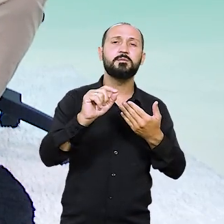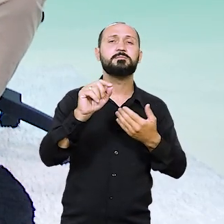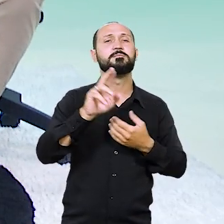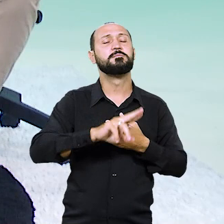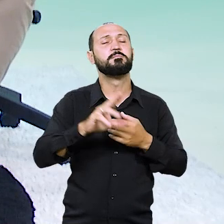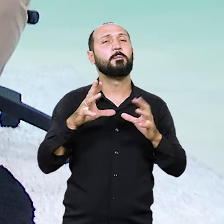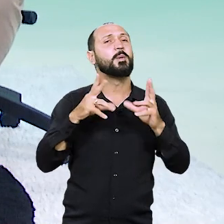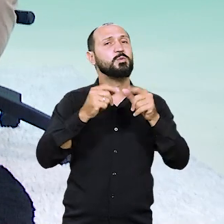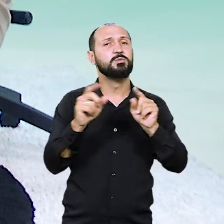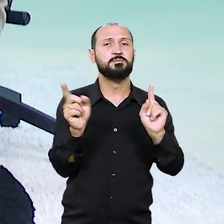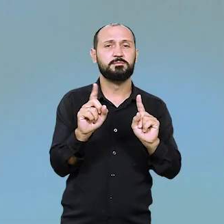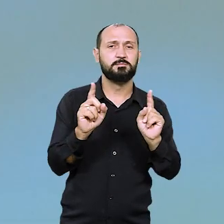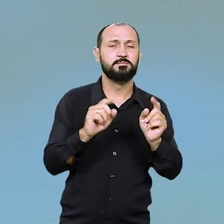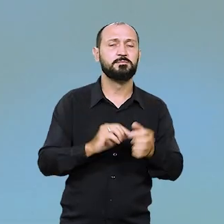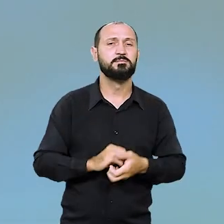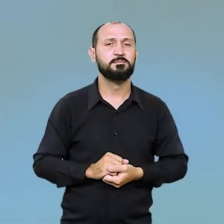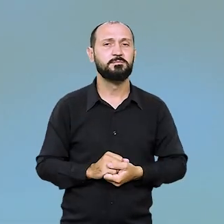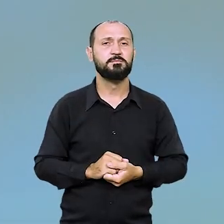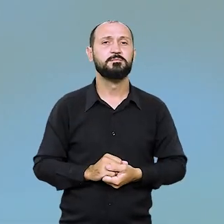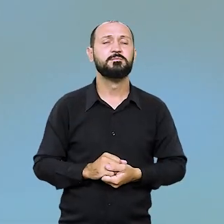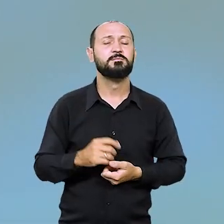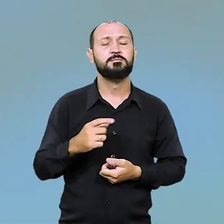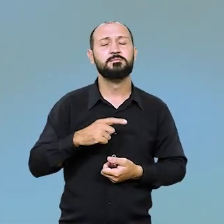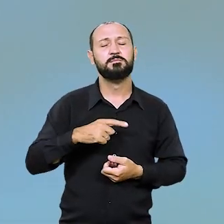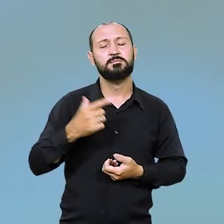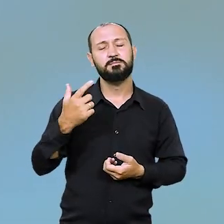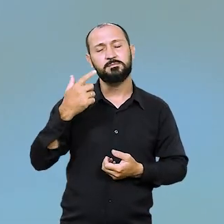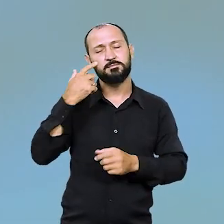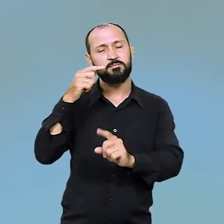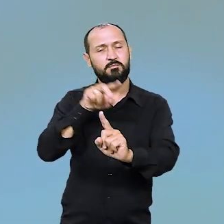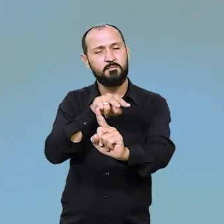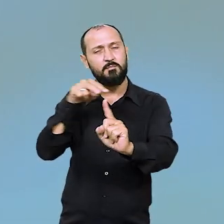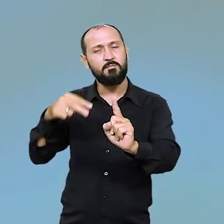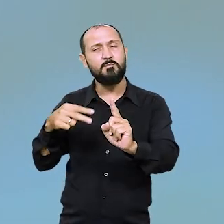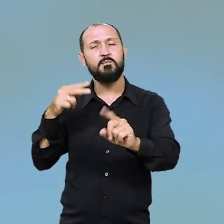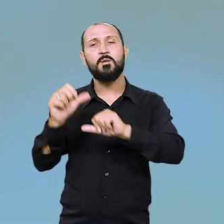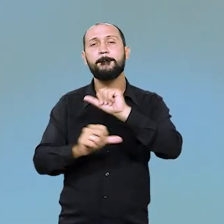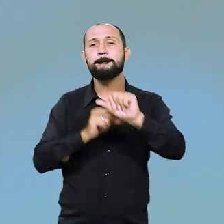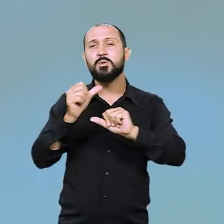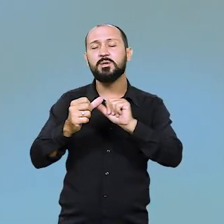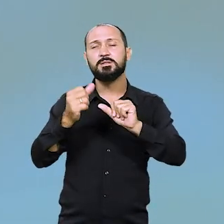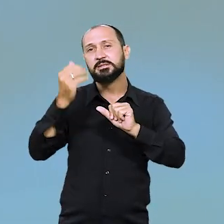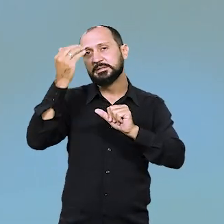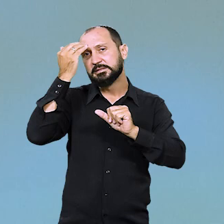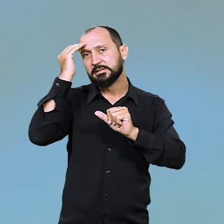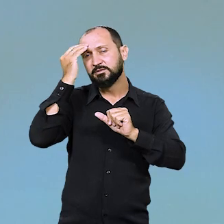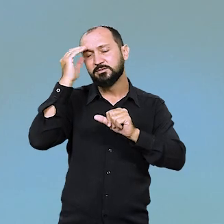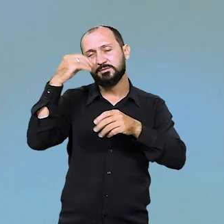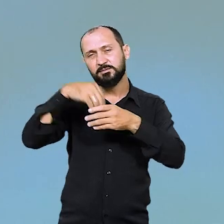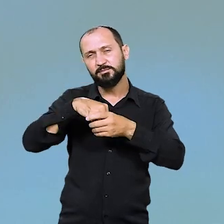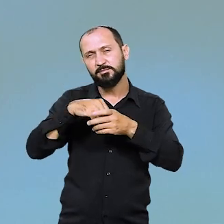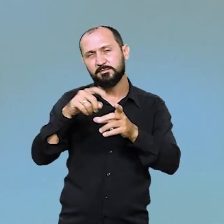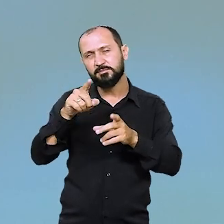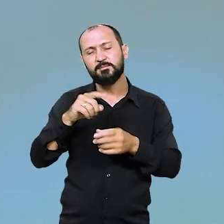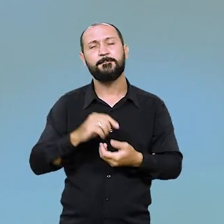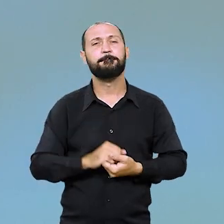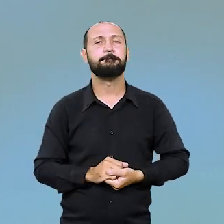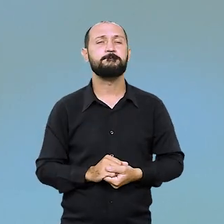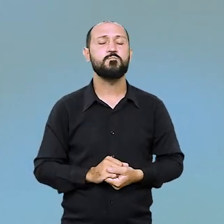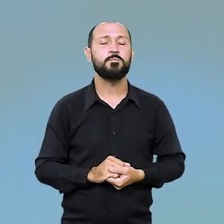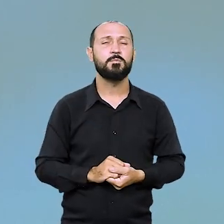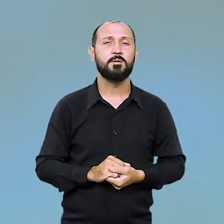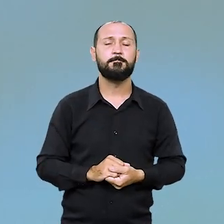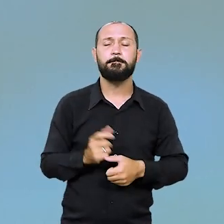exatamente. E agora que a gente já falou que isso aí não vale para todo mundo, mas não é bem assim, né? Existe uma perspectiva